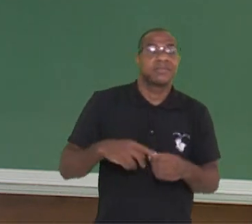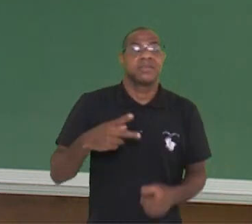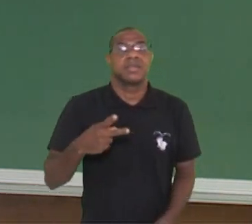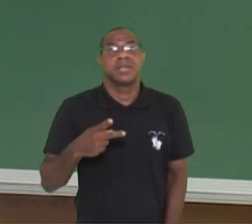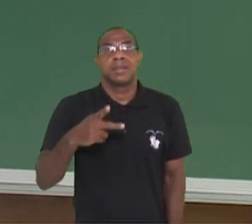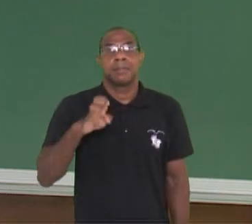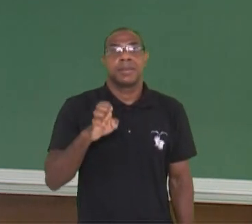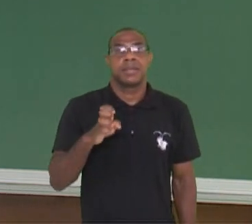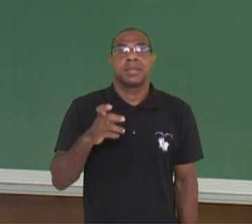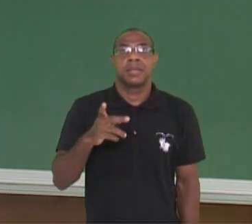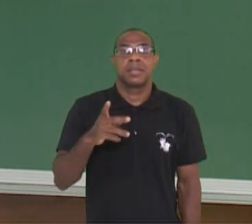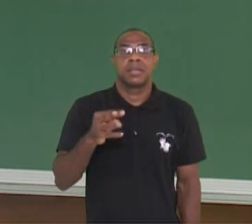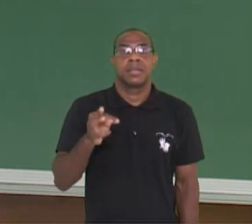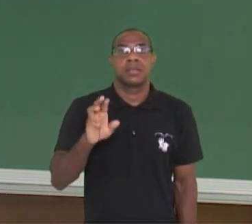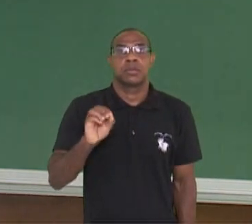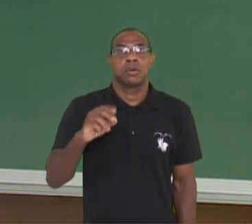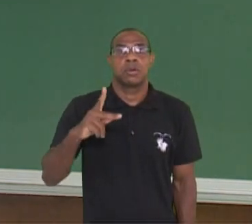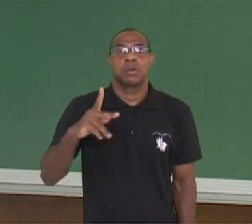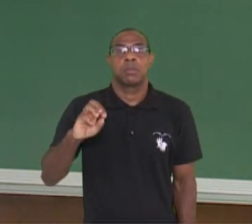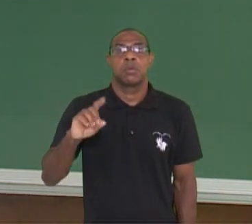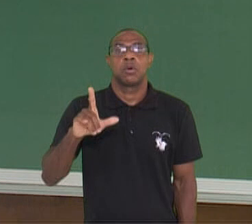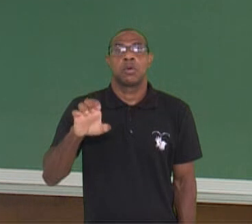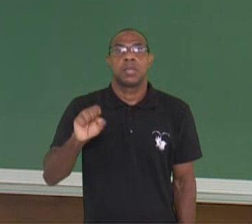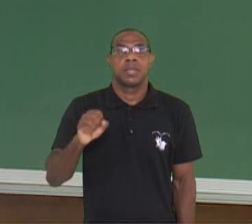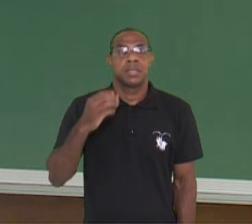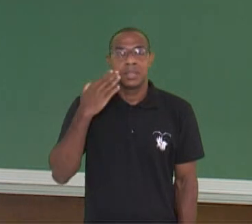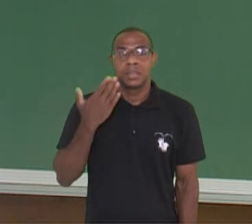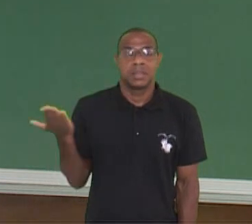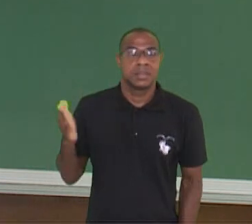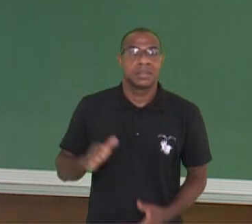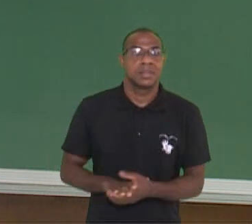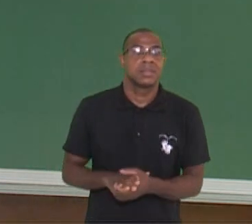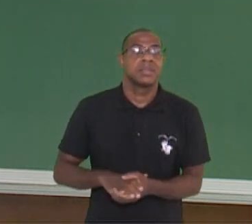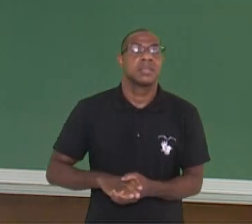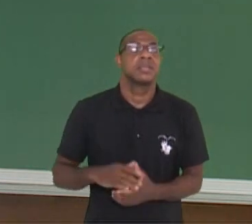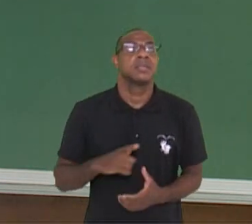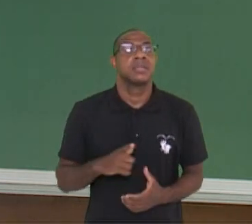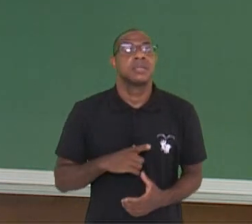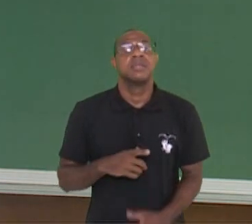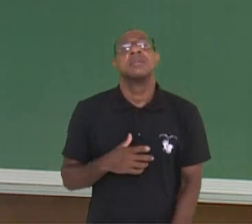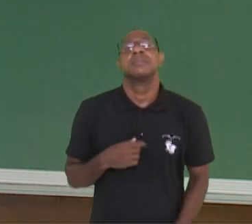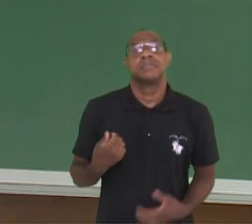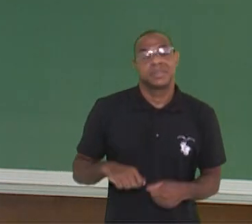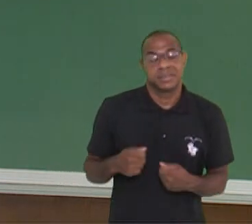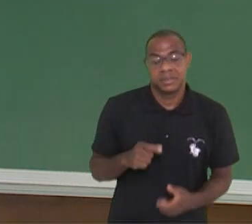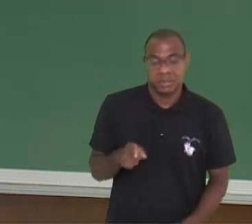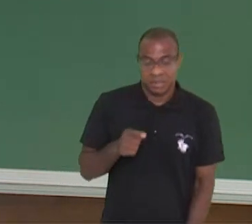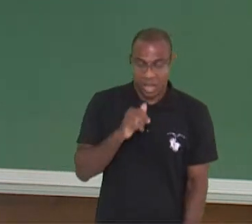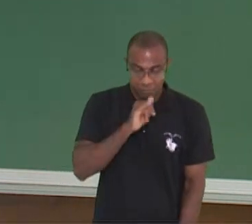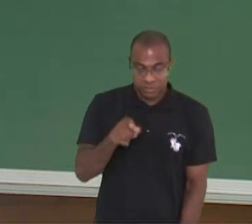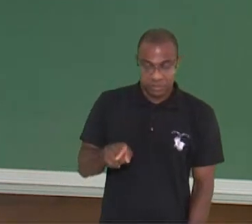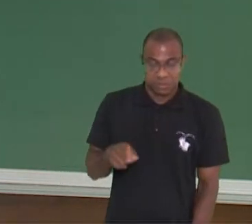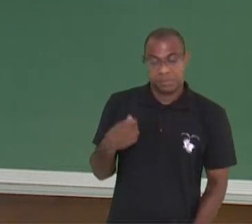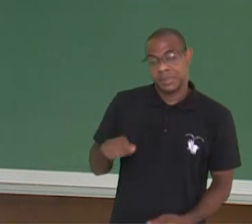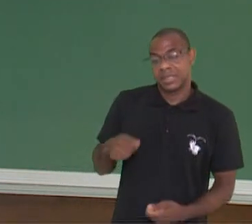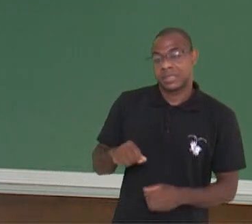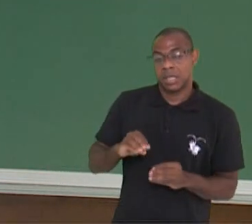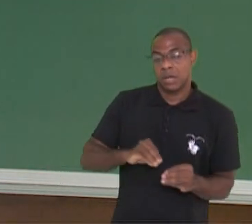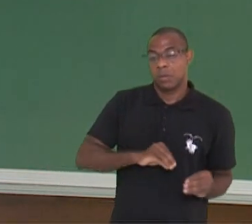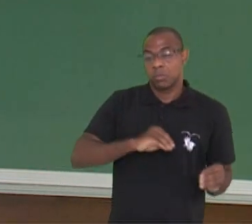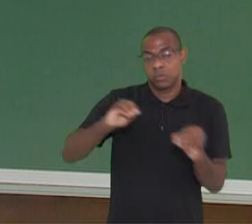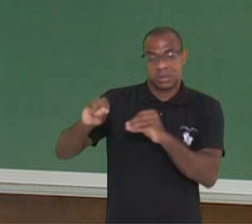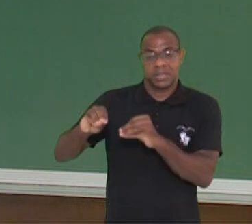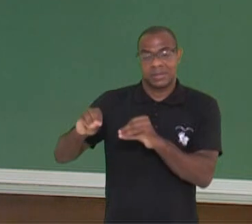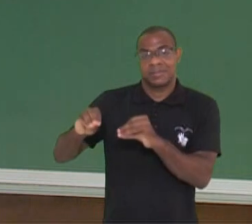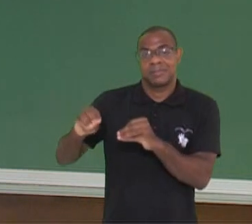para a capital com todas essas notícias e foi notificado de que ele deveria deixar o Brasil imediatamente com toda a família